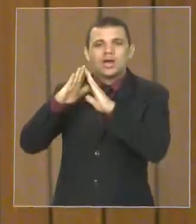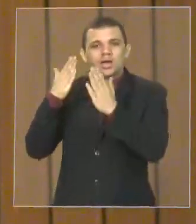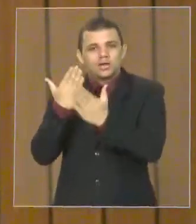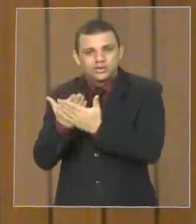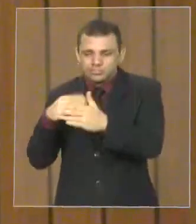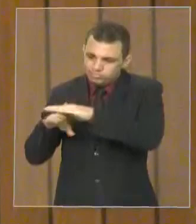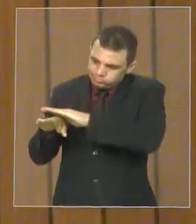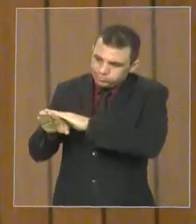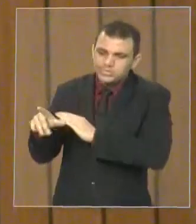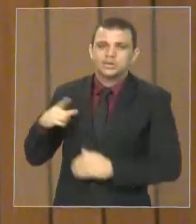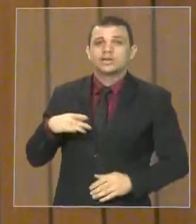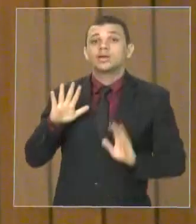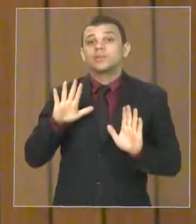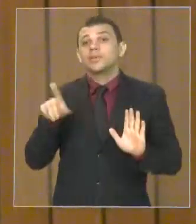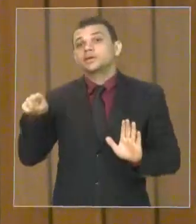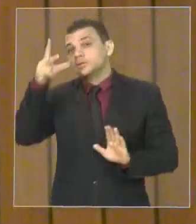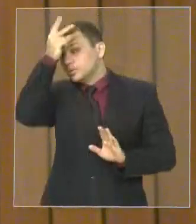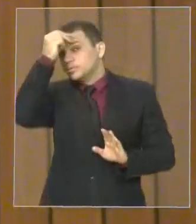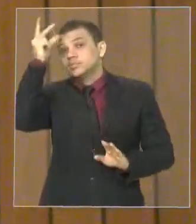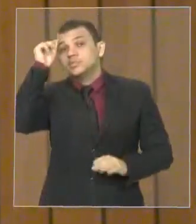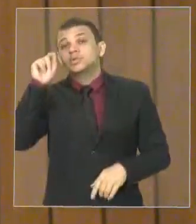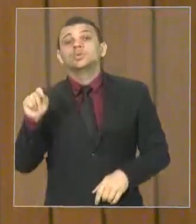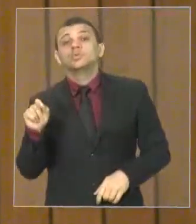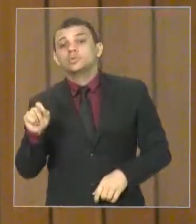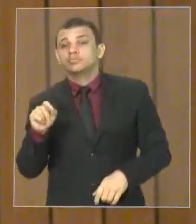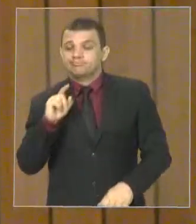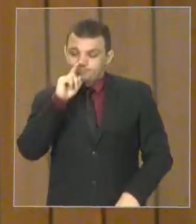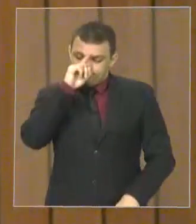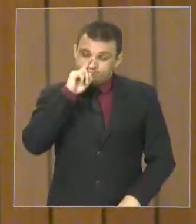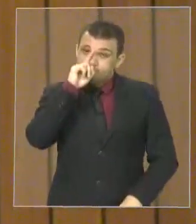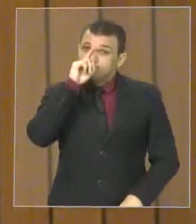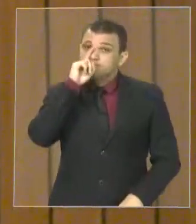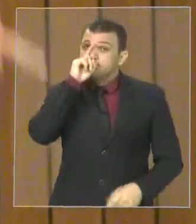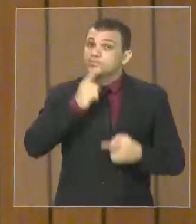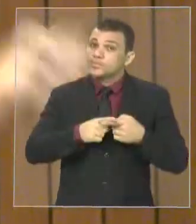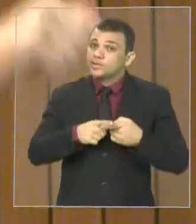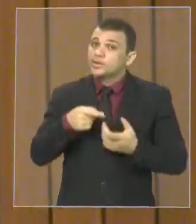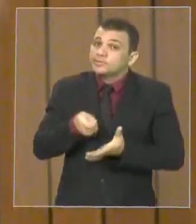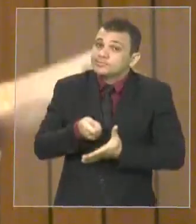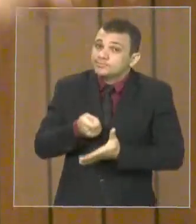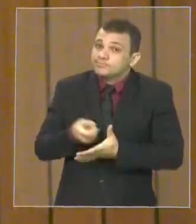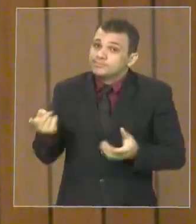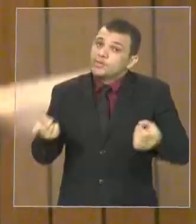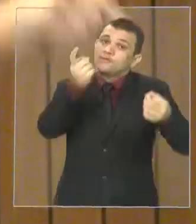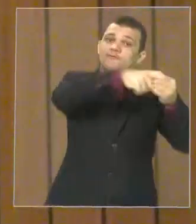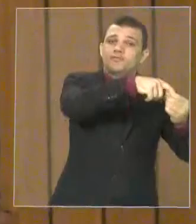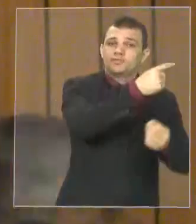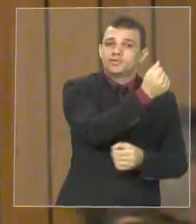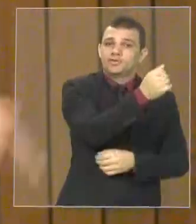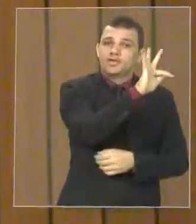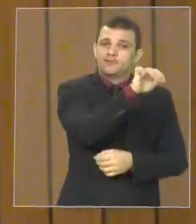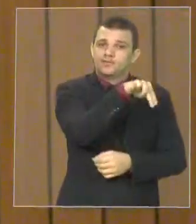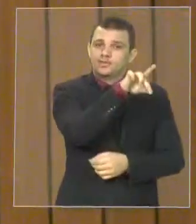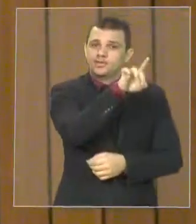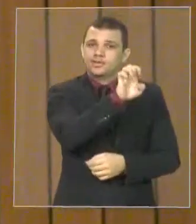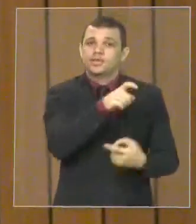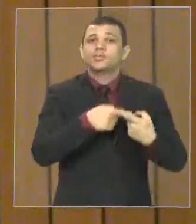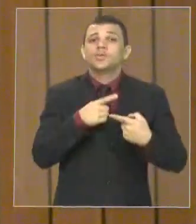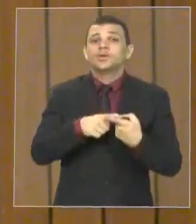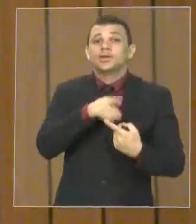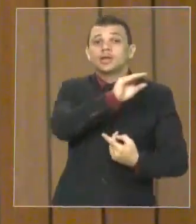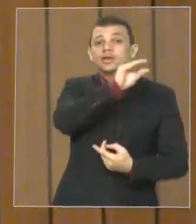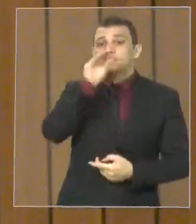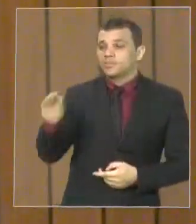acontecendo? A Prefeitura de São Luís está em risco de devolver esse dinheiro porque não consegue executar o dinheiro que veio do